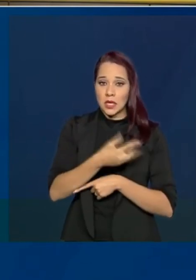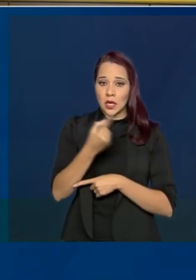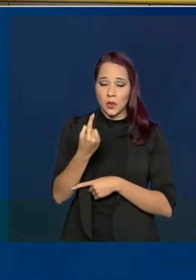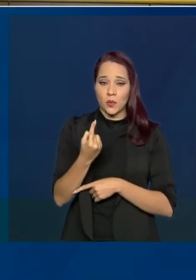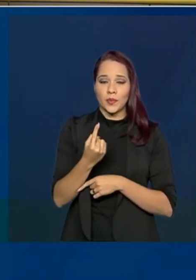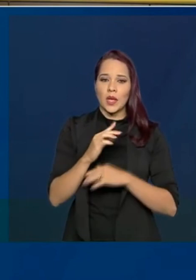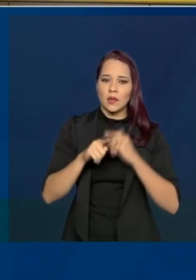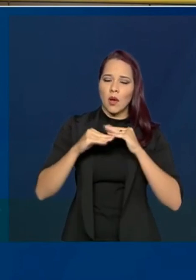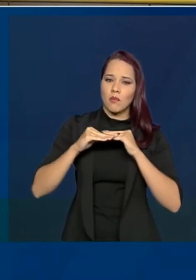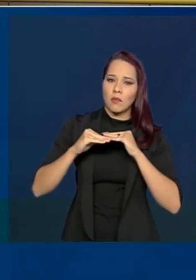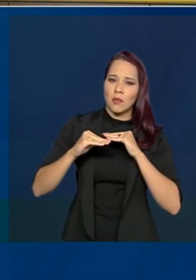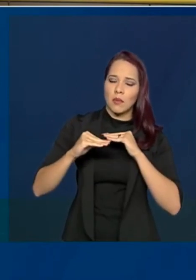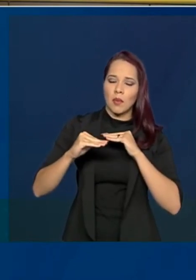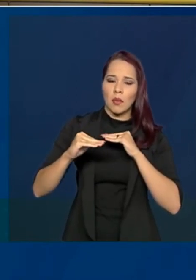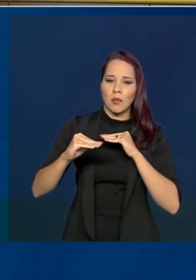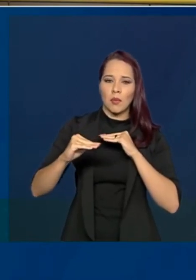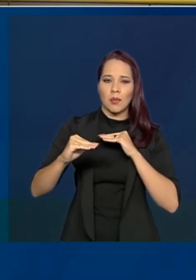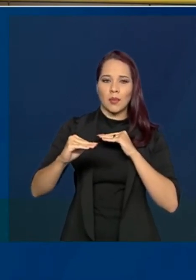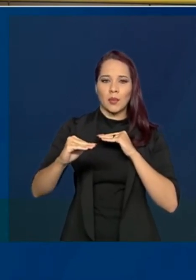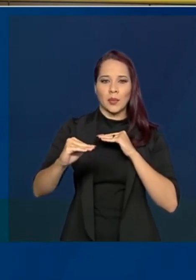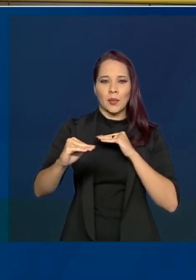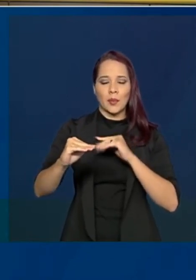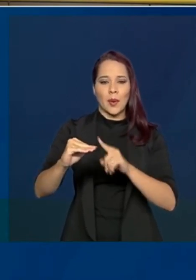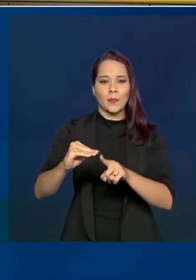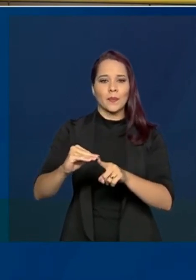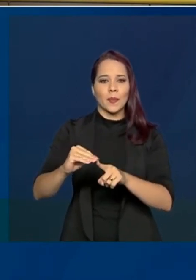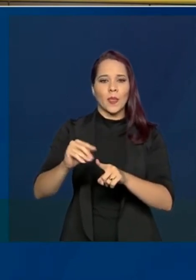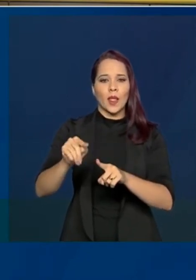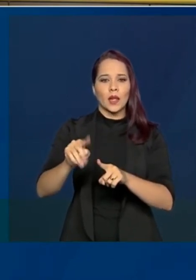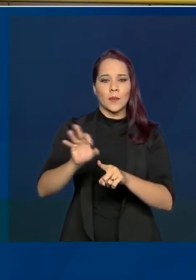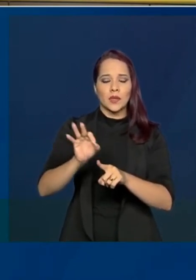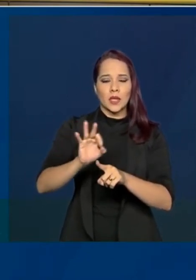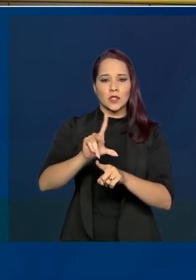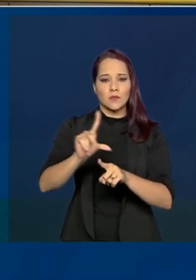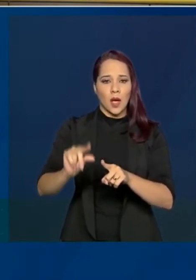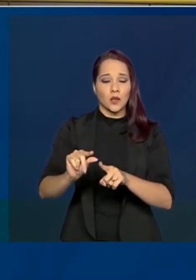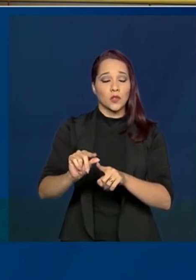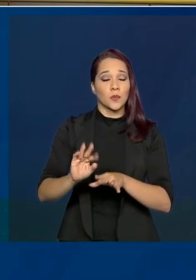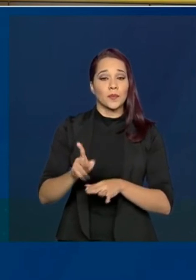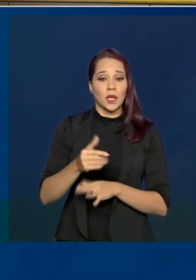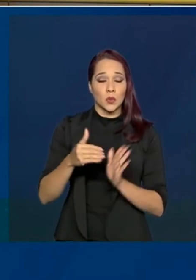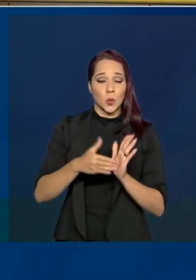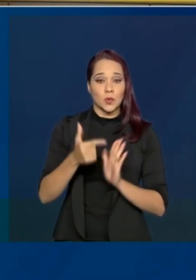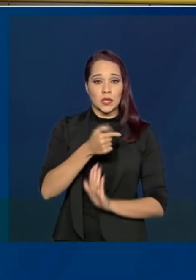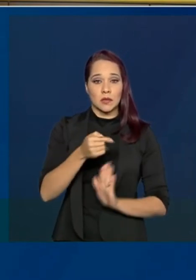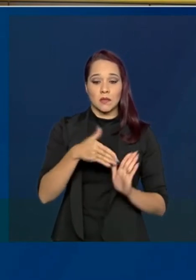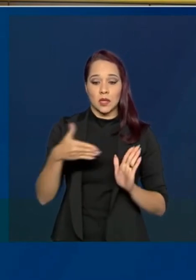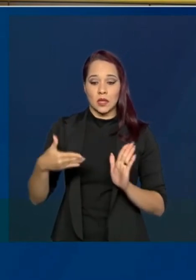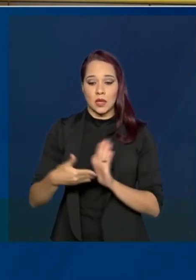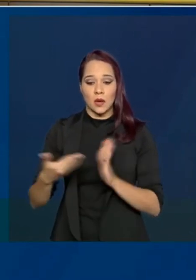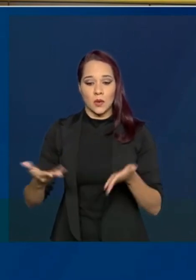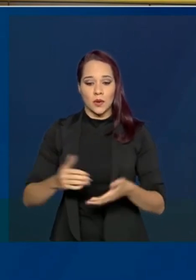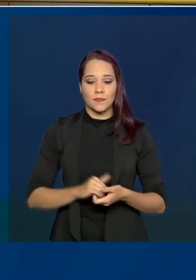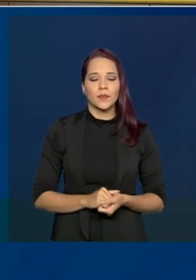manutenção desses registros em patamar baixo nas últimas semanas. Embora nós